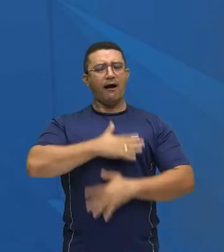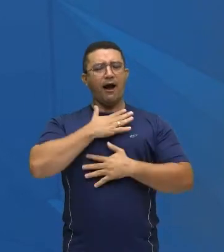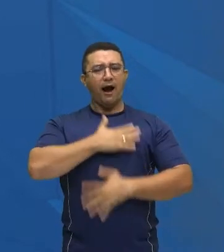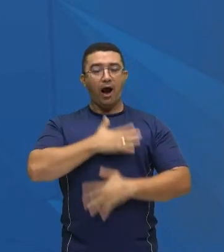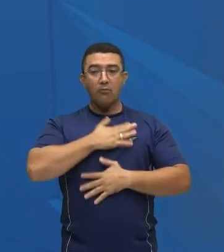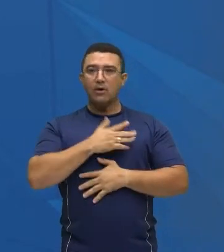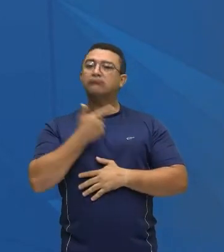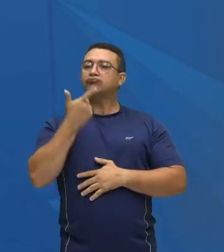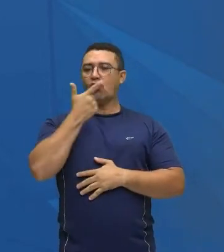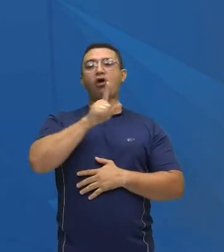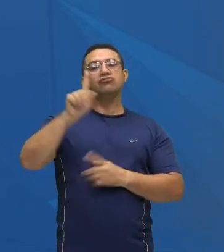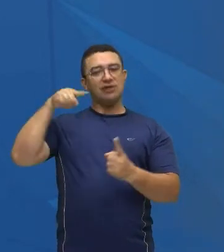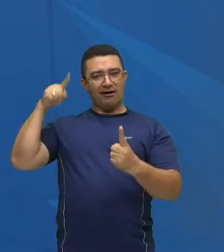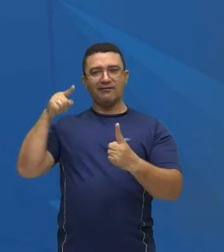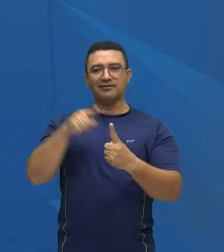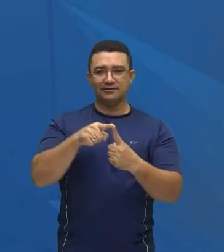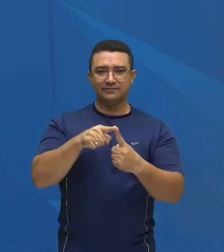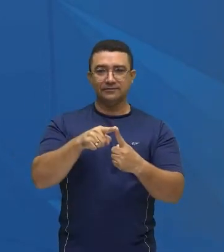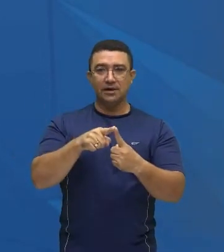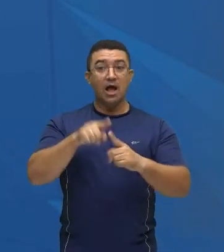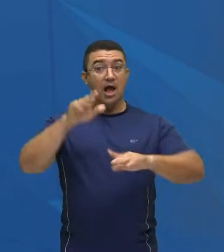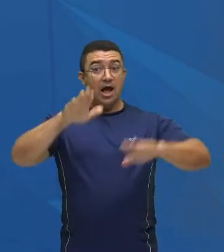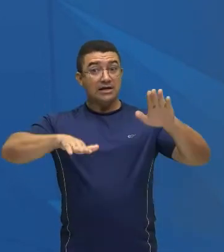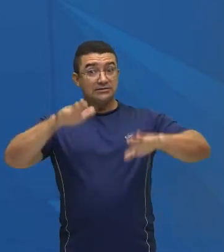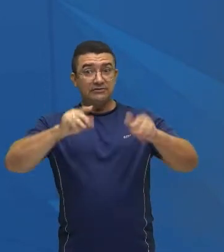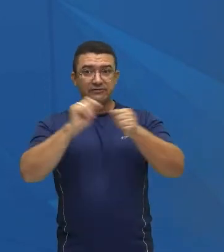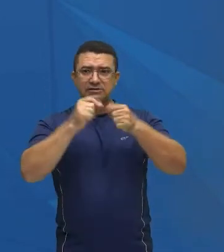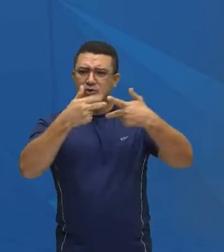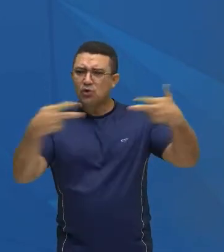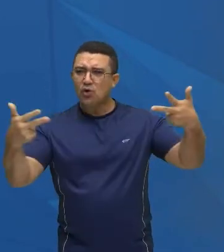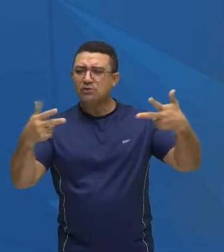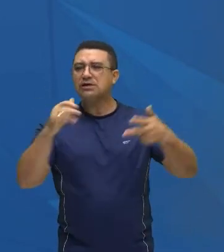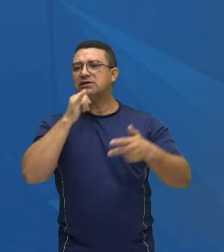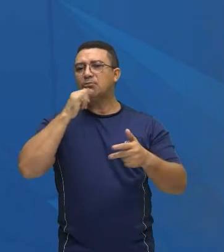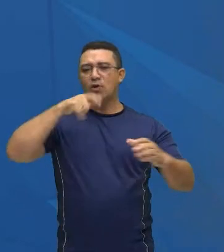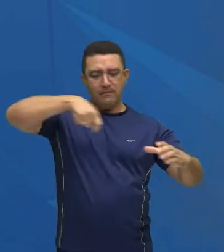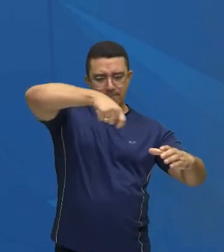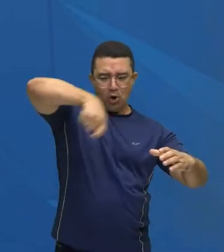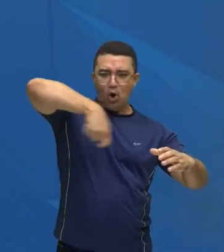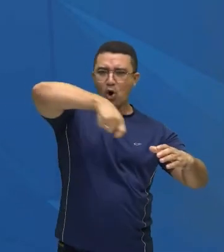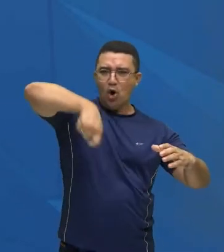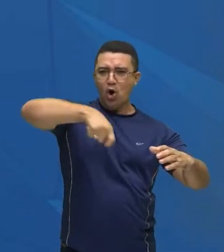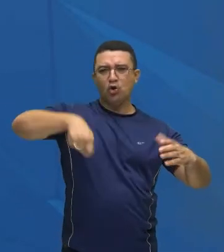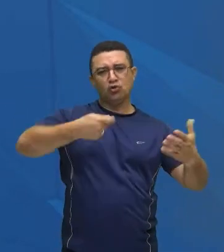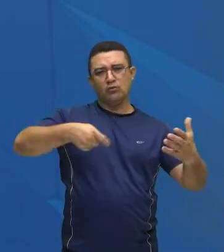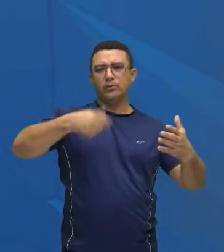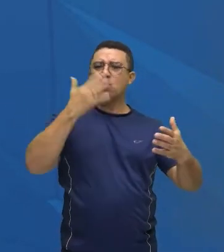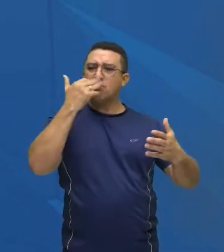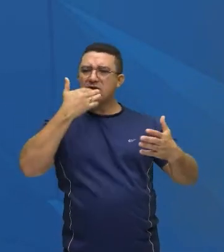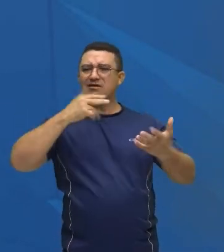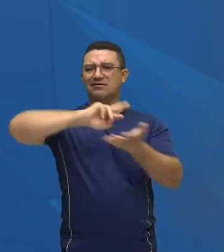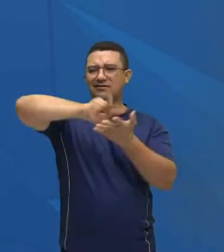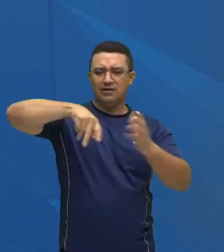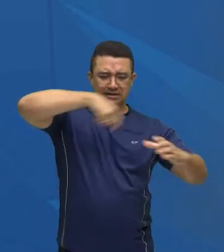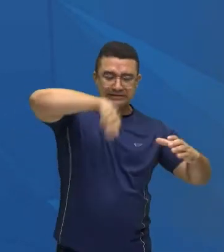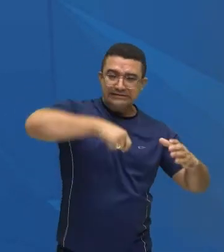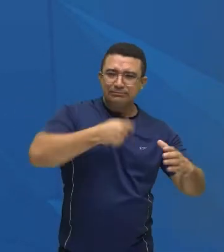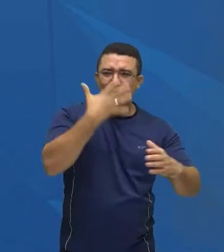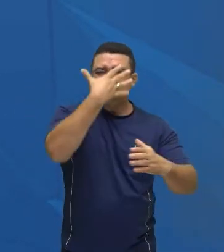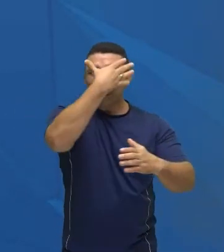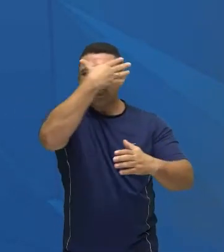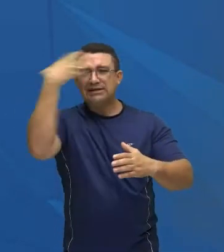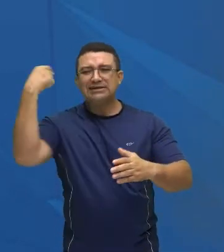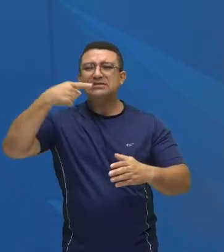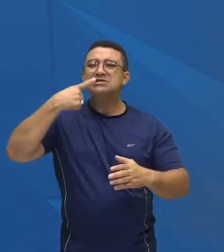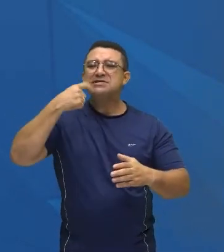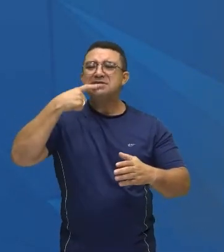objetivos. E também, às vezes, quando a gente está fazendo alguma coisa rápida, por exemplo, uma receita, quando a gente está fazendo ali com pressa, esqueci o sal, né? Ou